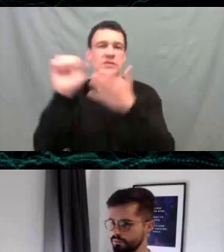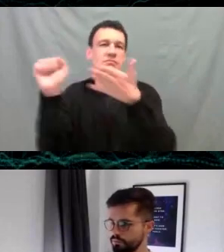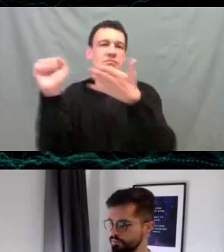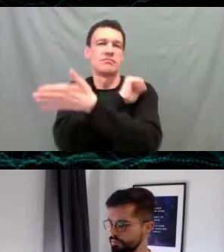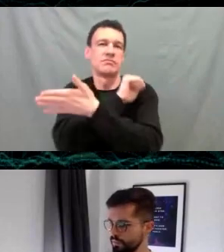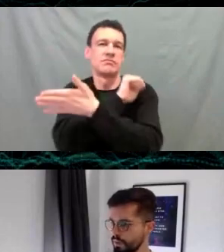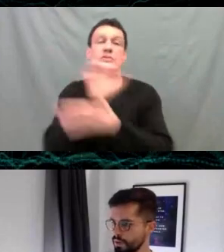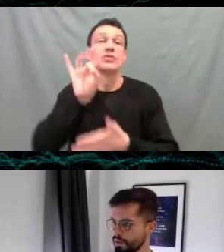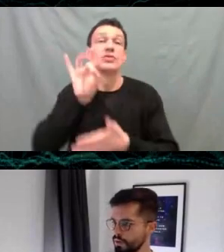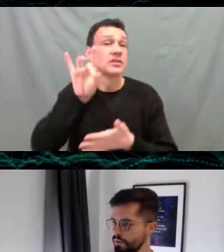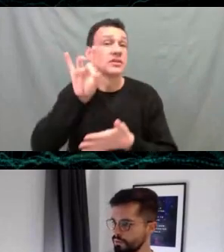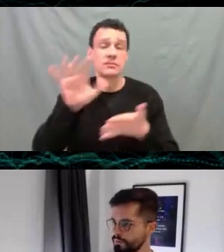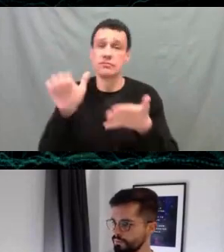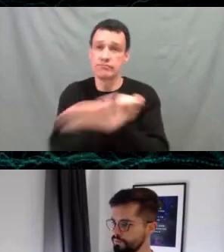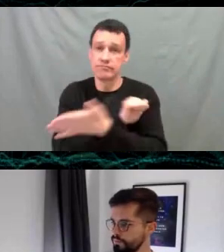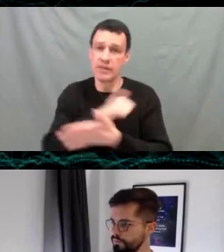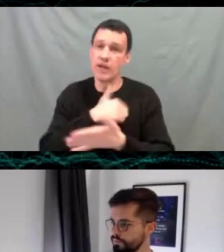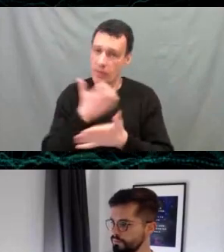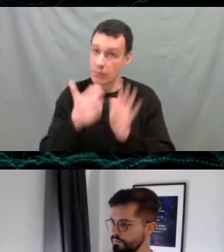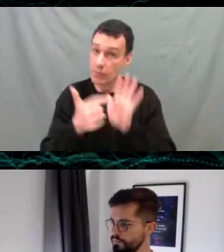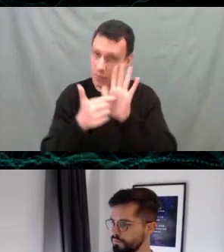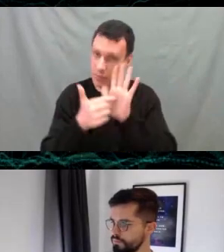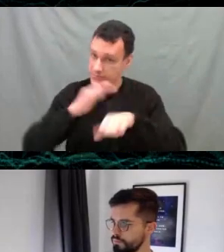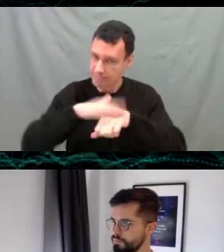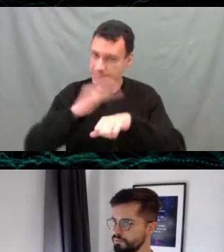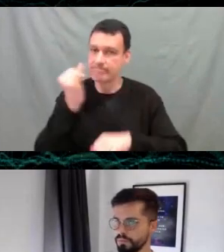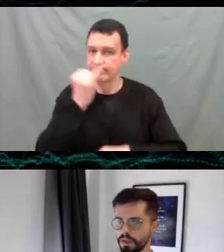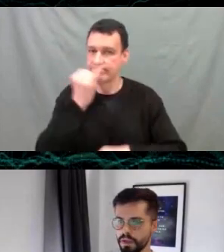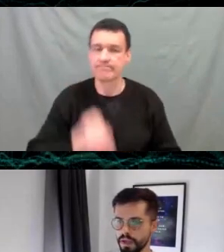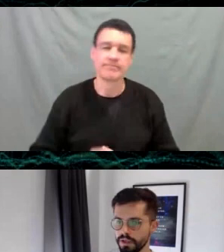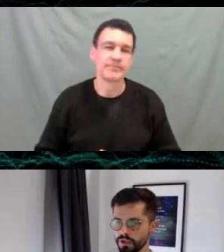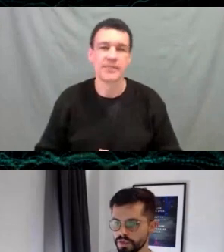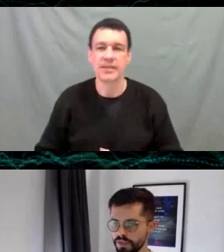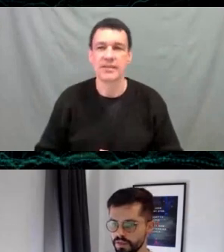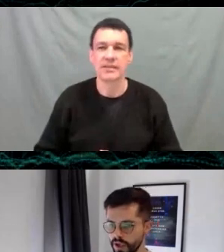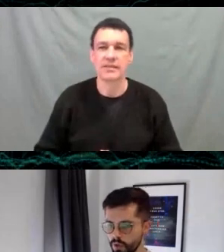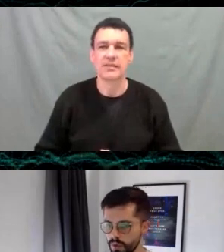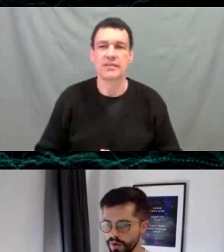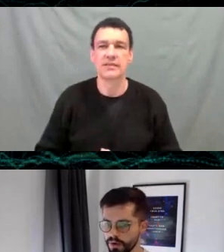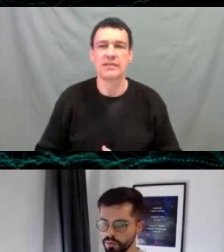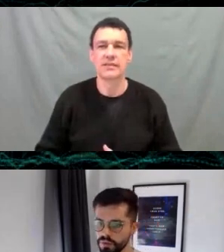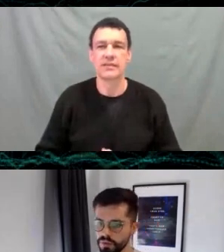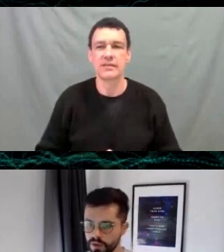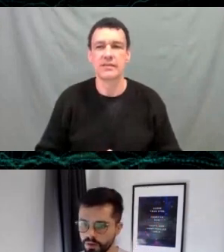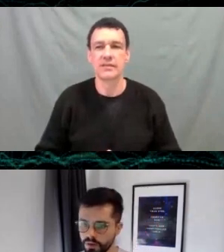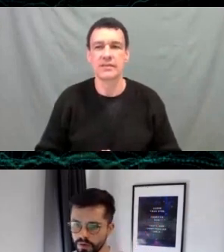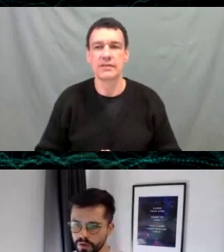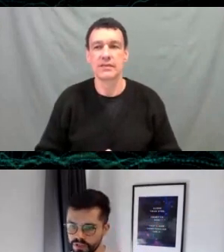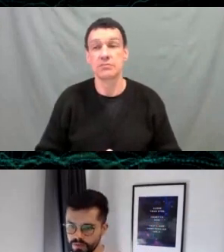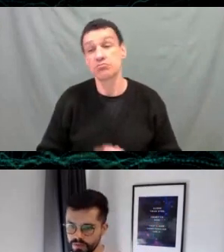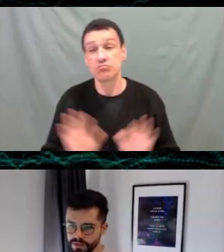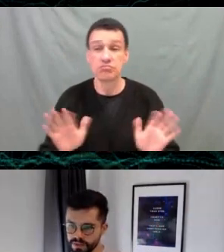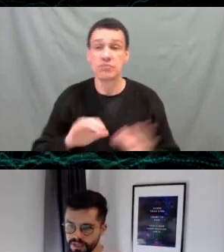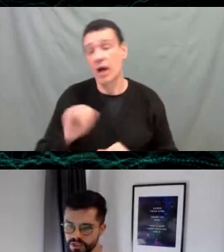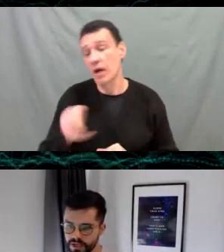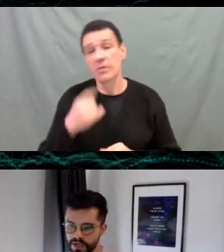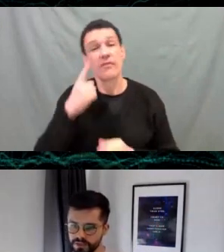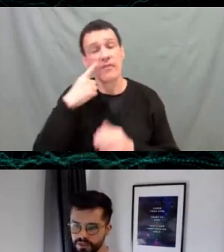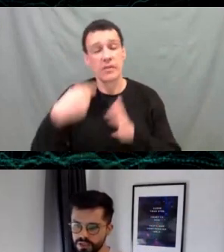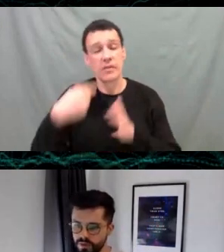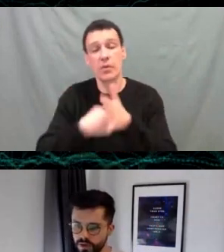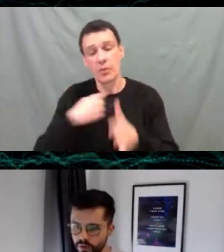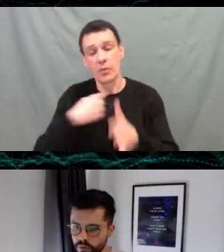E aí Oi e aí deixa eu ver se tem alguma pergunta aqui ó Moraes Jeremias